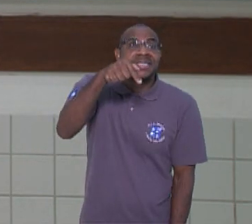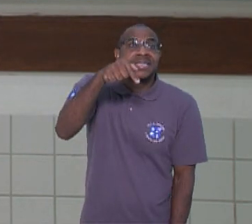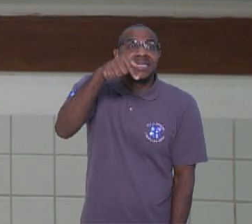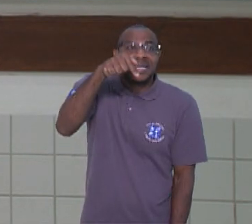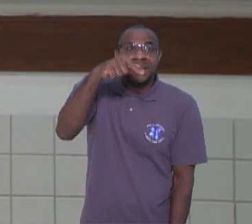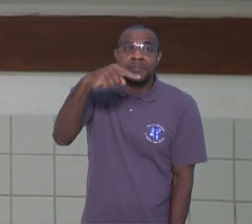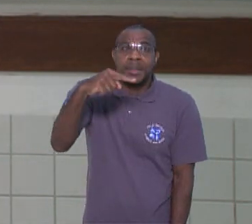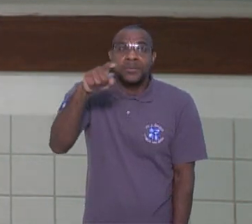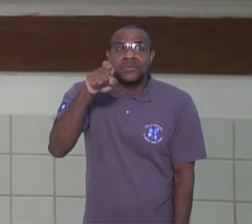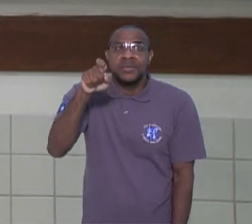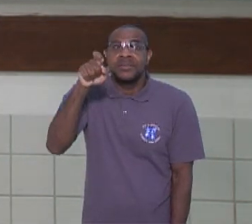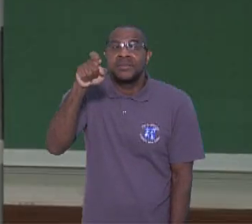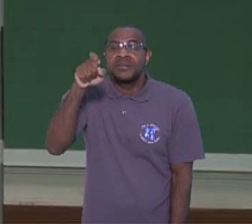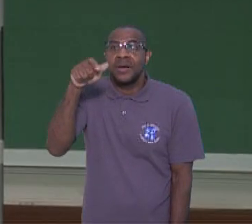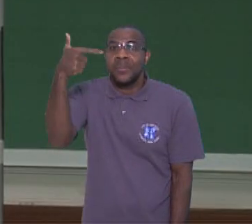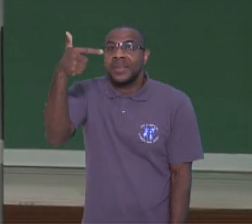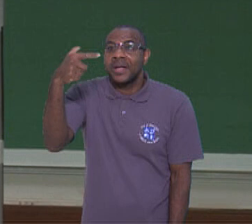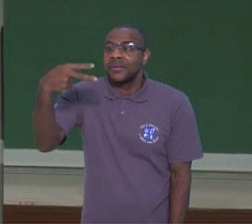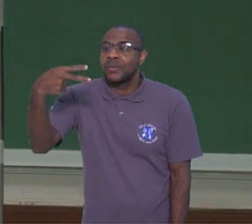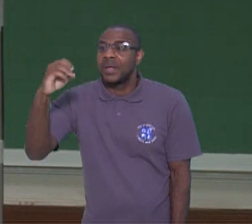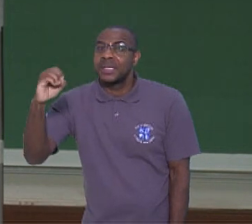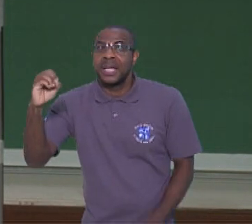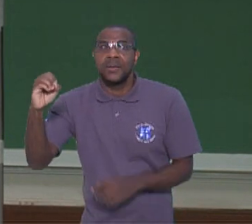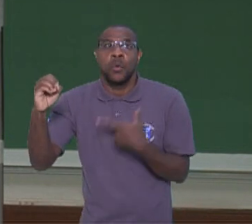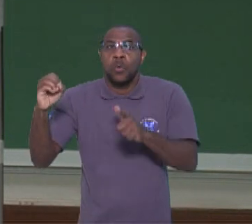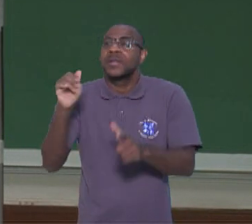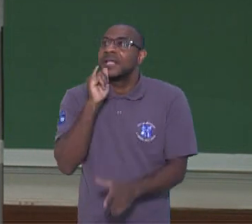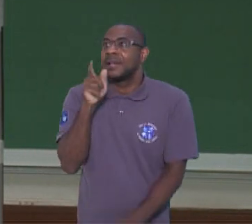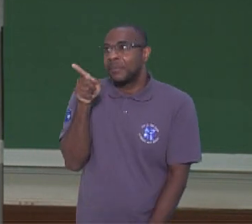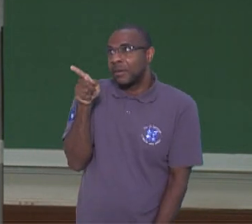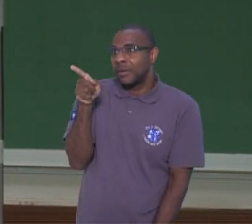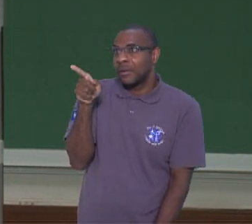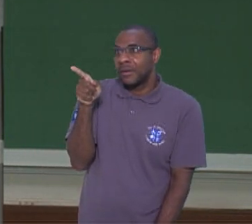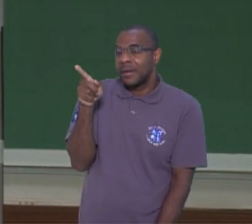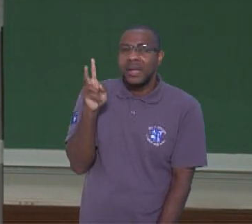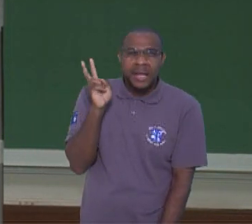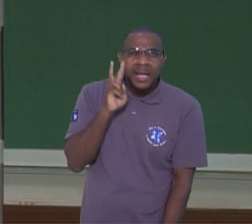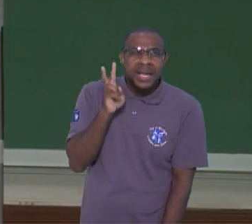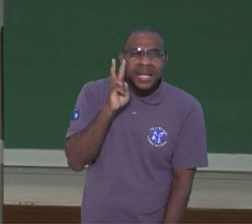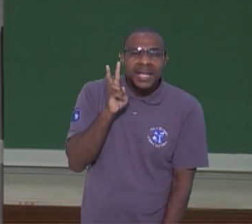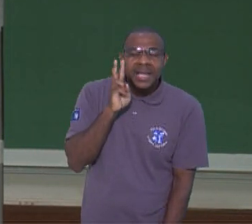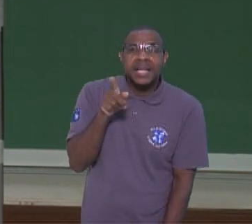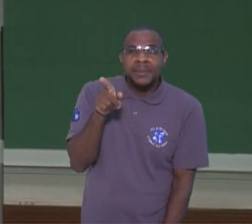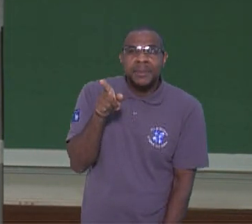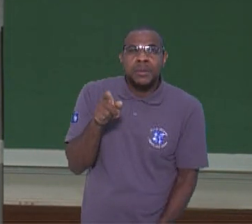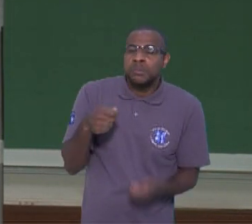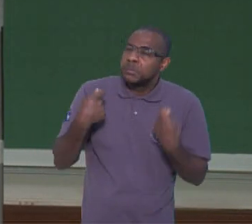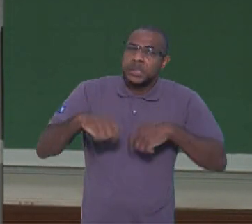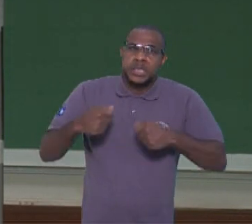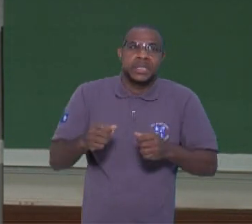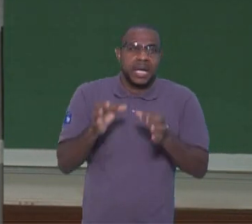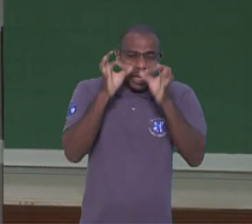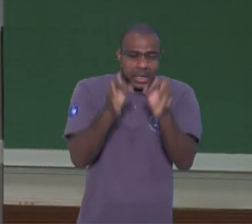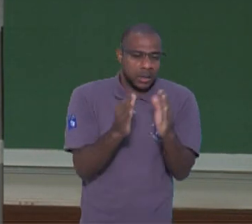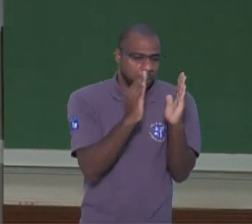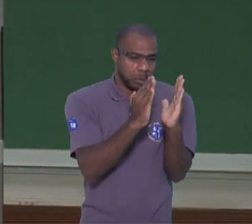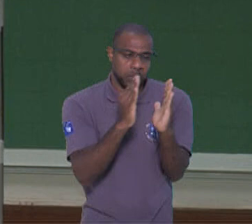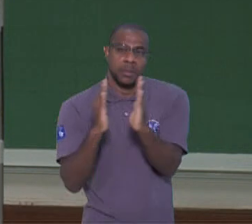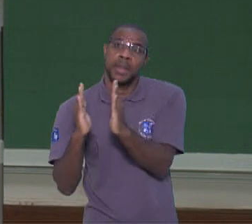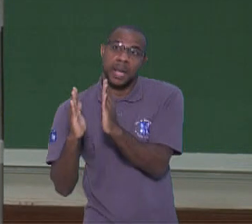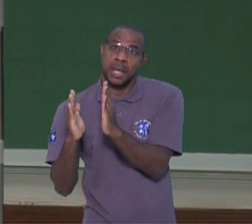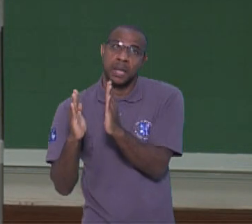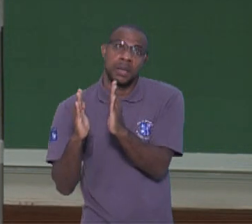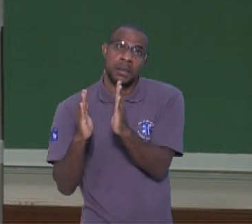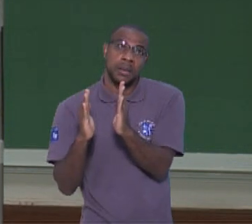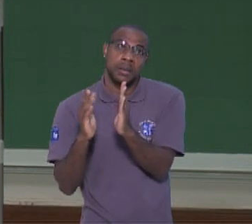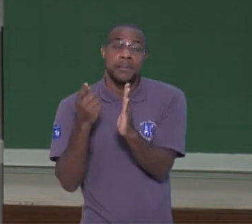a zero. Lembra que eu falei para vocês? Nem sempre precisa estar na ordem, ok? Então